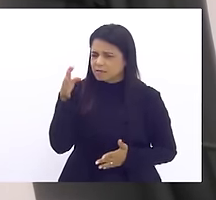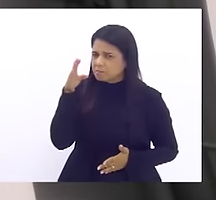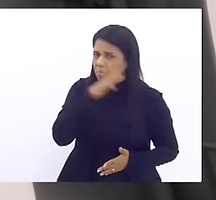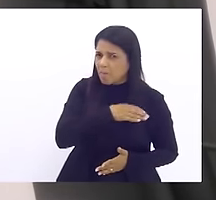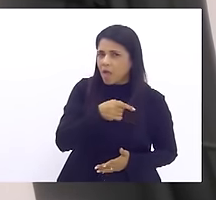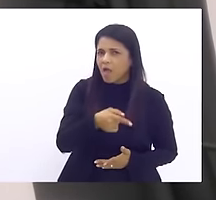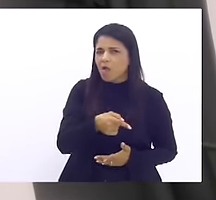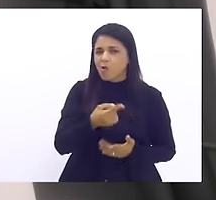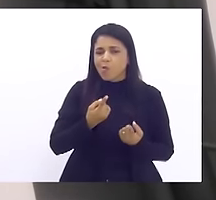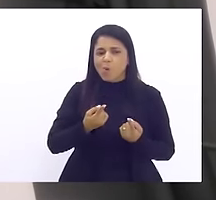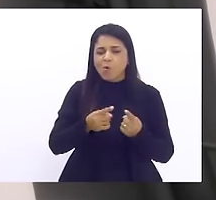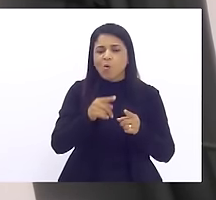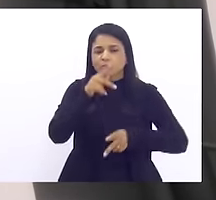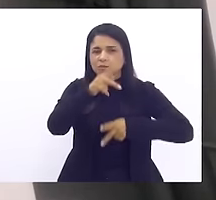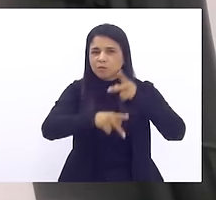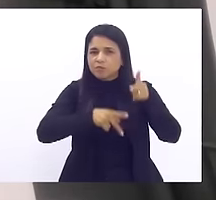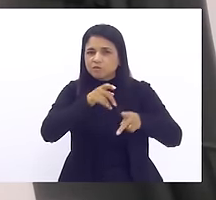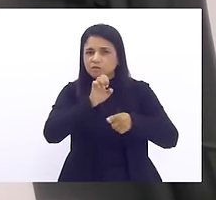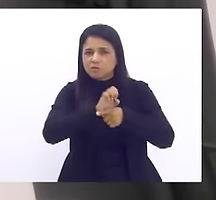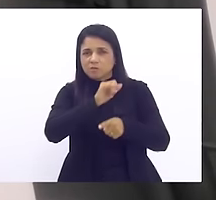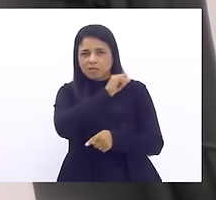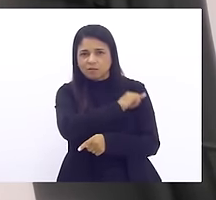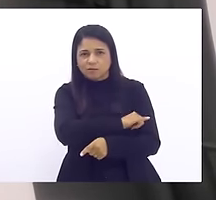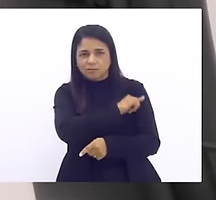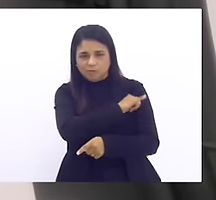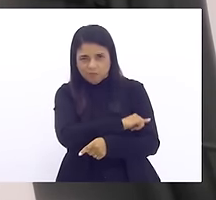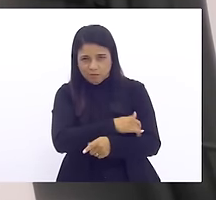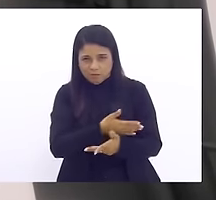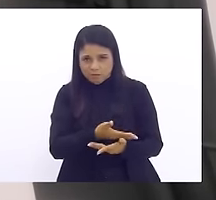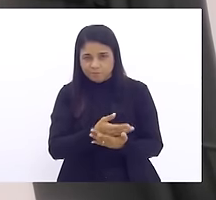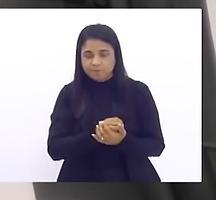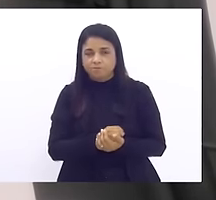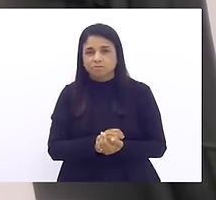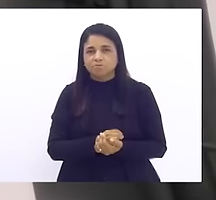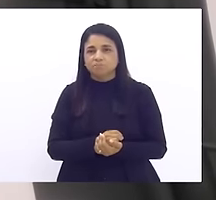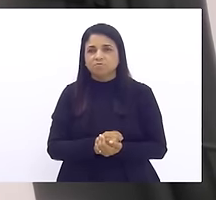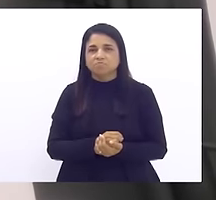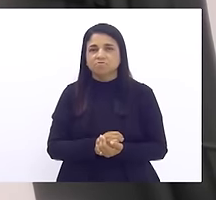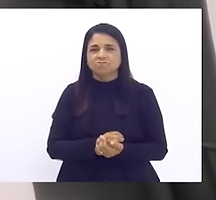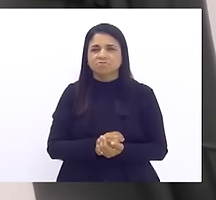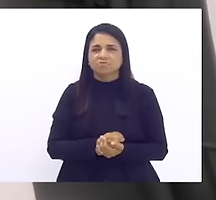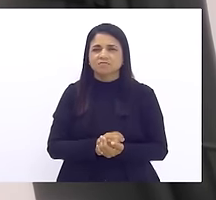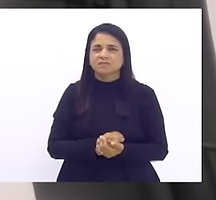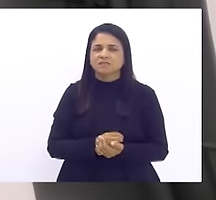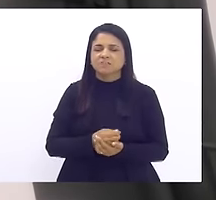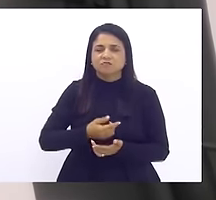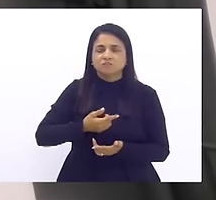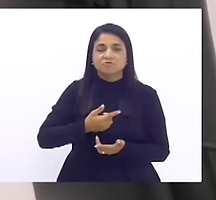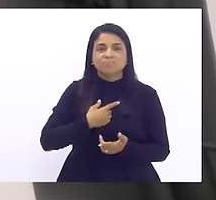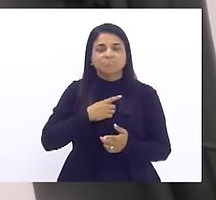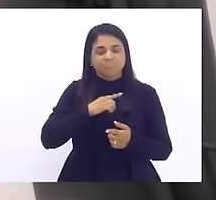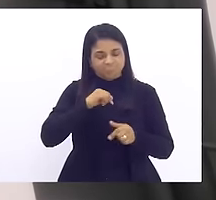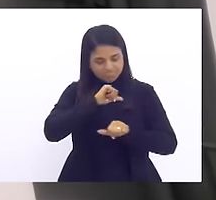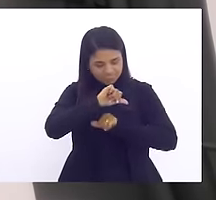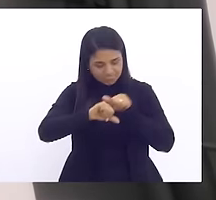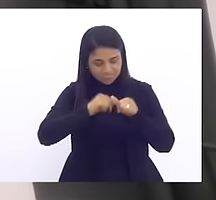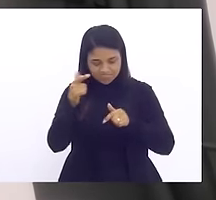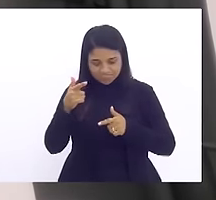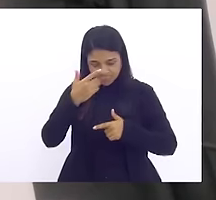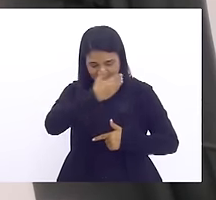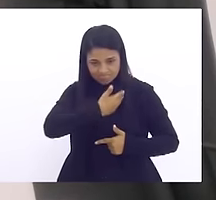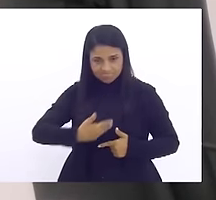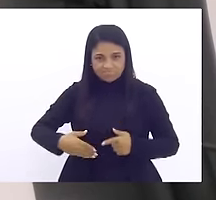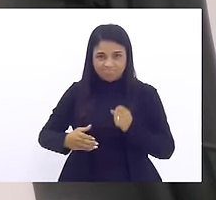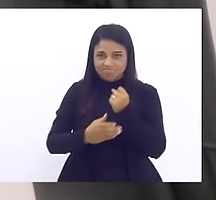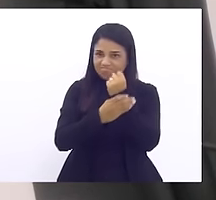contra a população do Rio de Janeiro que muitas vezes travesti de Segurança Pública quando na verdade